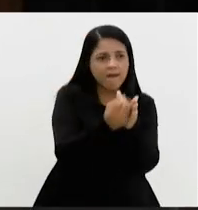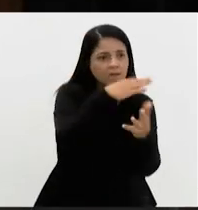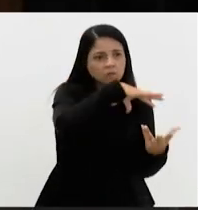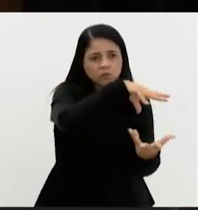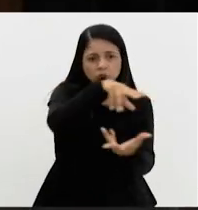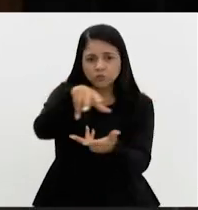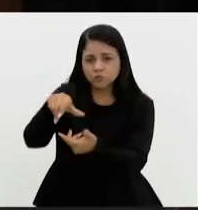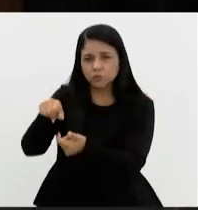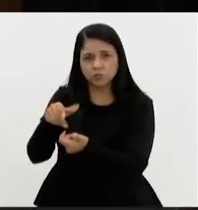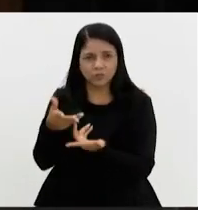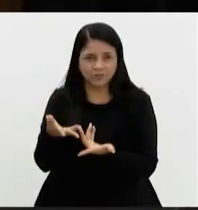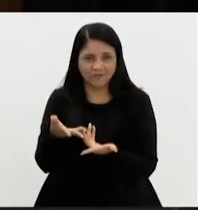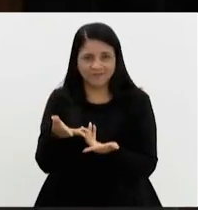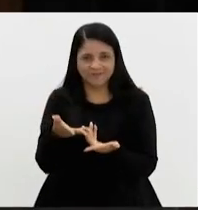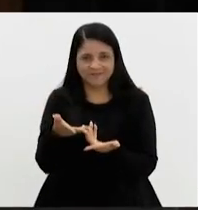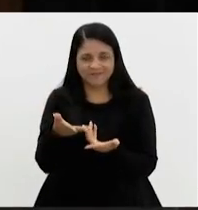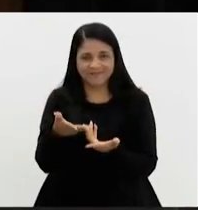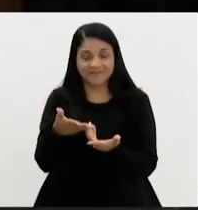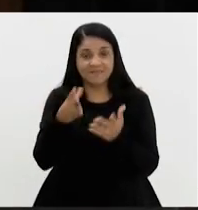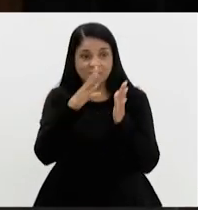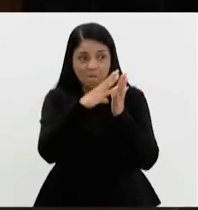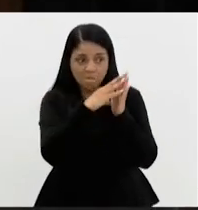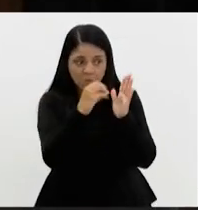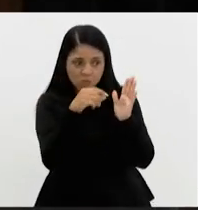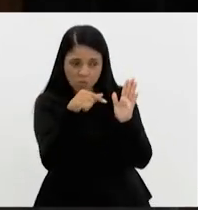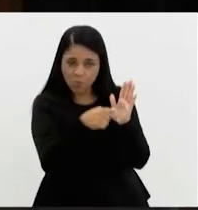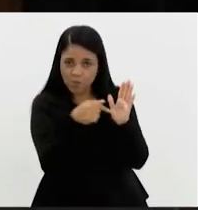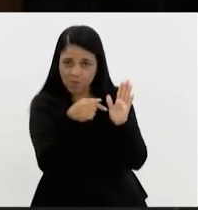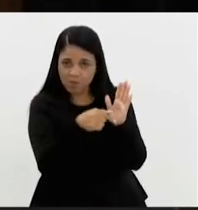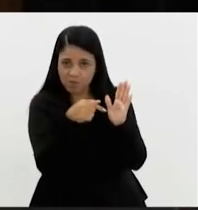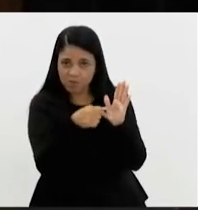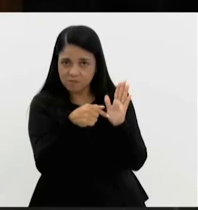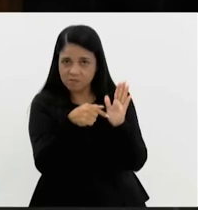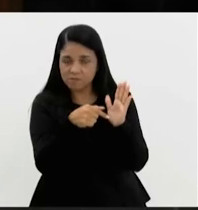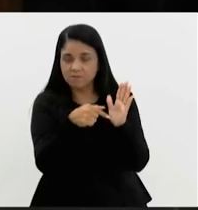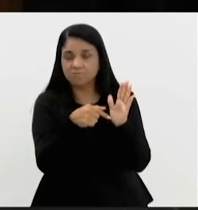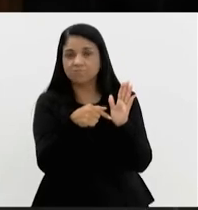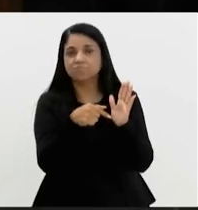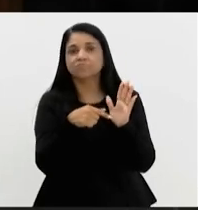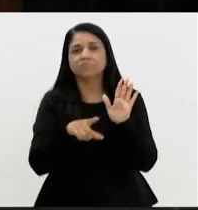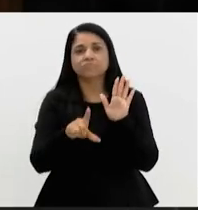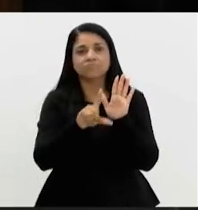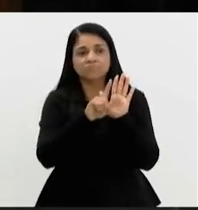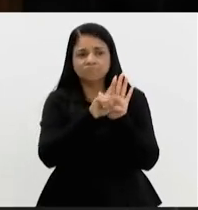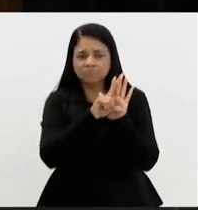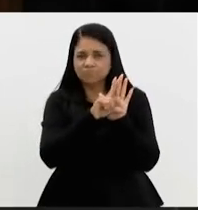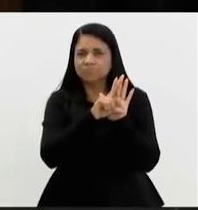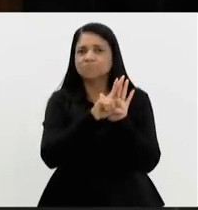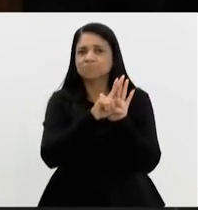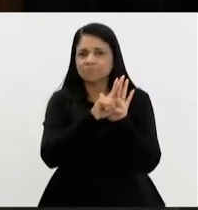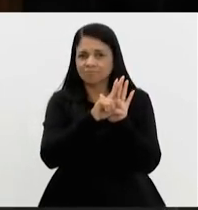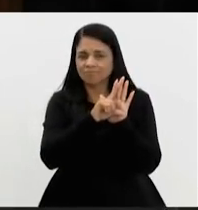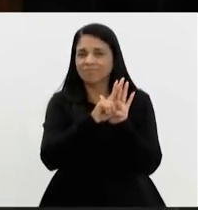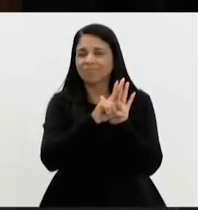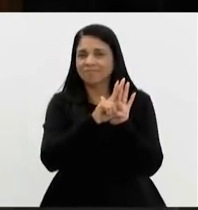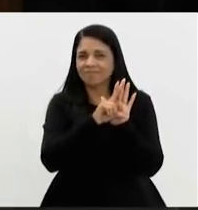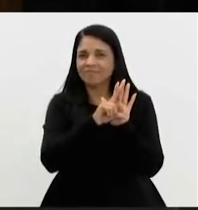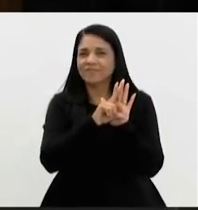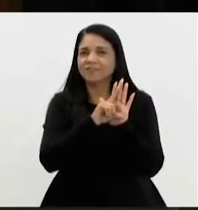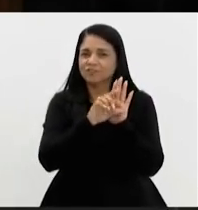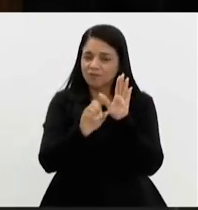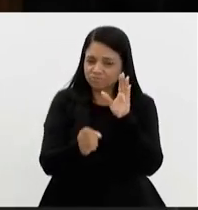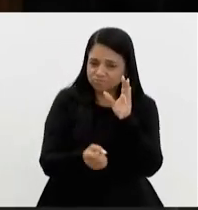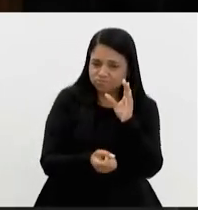aprimoradas e o que esse modelo é mais mais estanque de de legislação poderia eh já criar uma